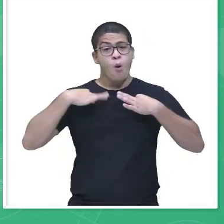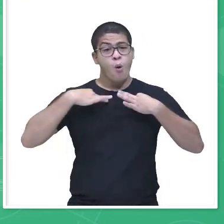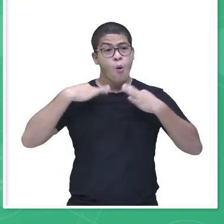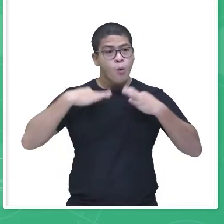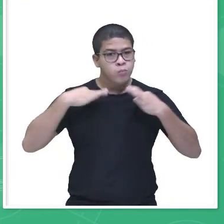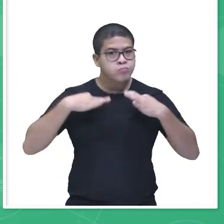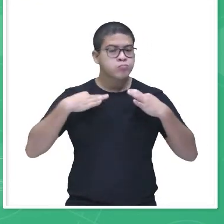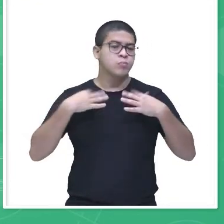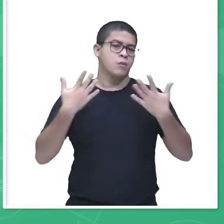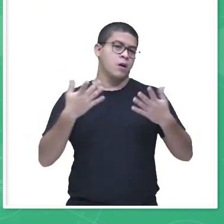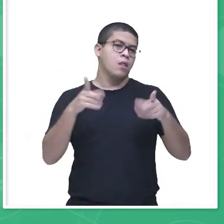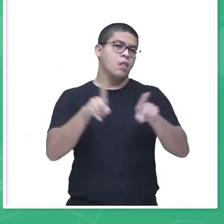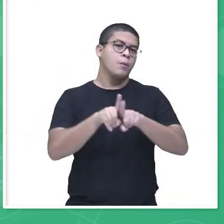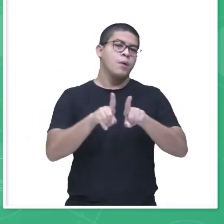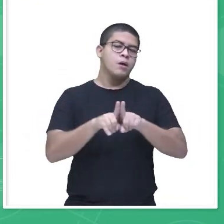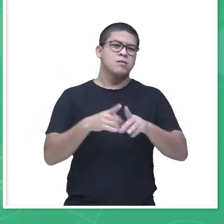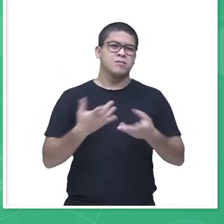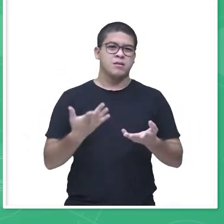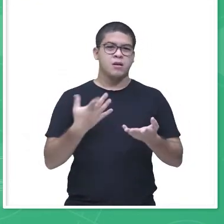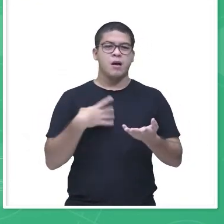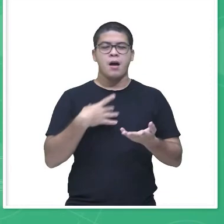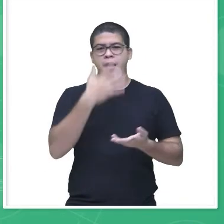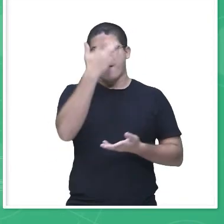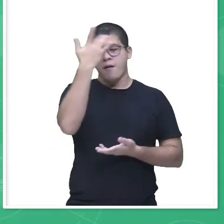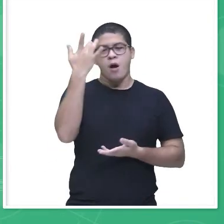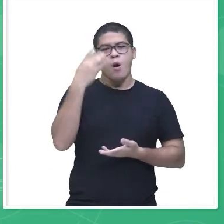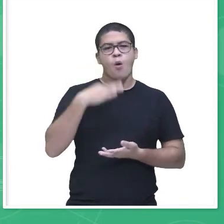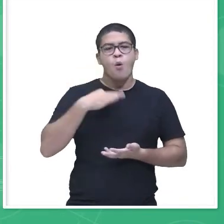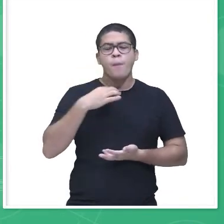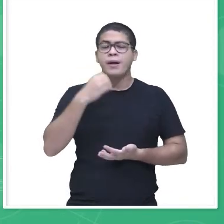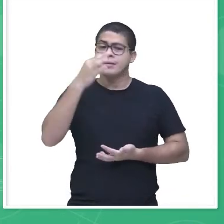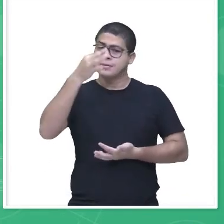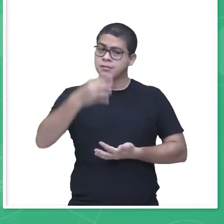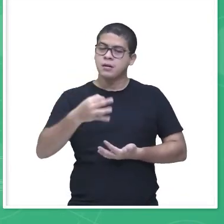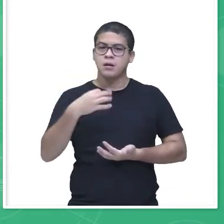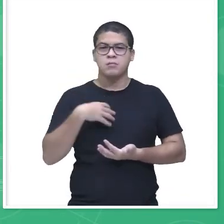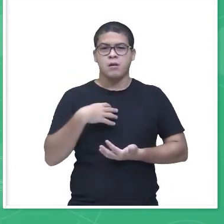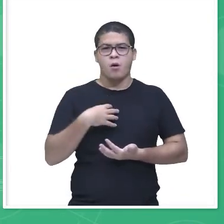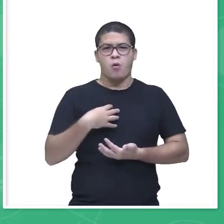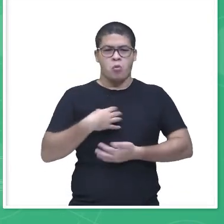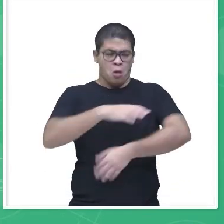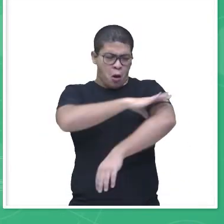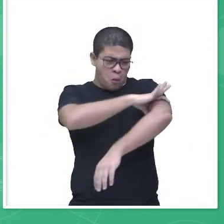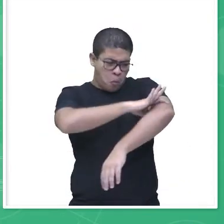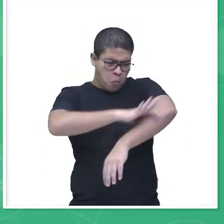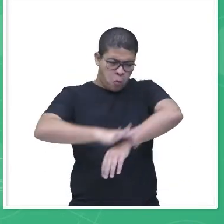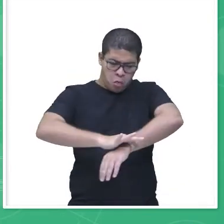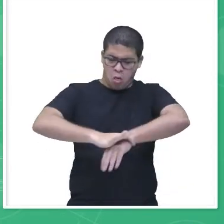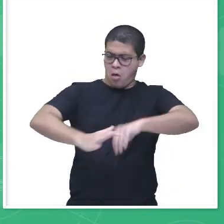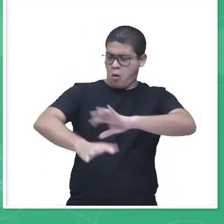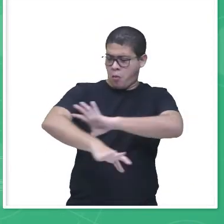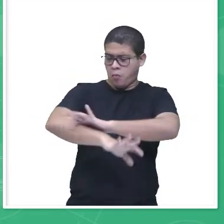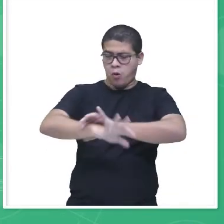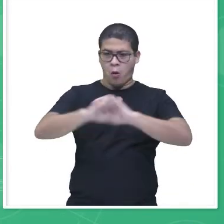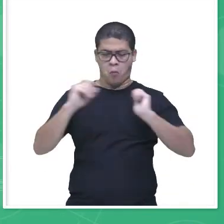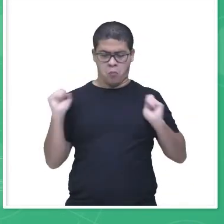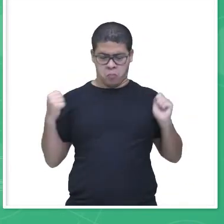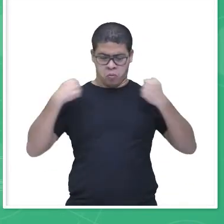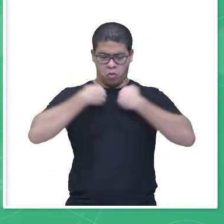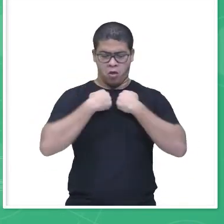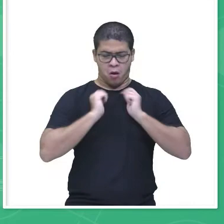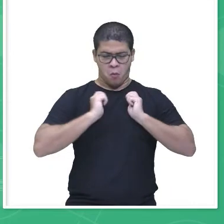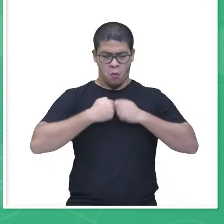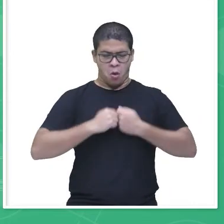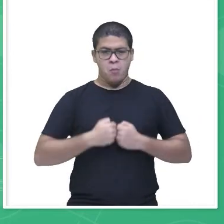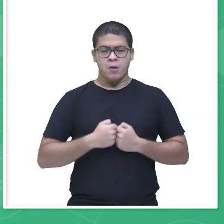vai fazer uma caminhada, uma corrida ou ir para academia usando uma roupa toda fechada, né? Ah, professor, mas por que